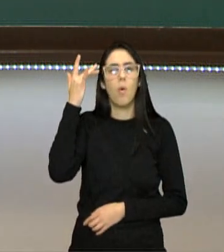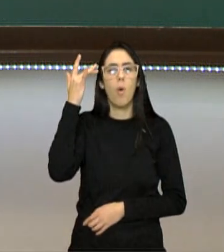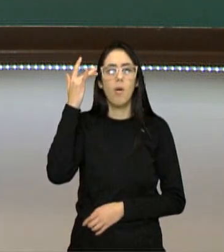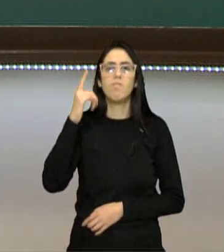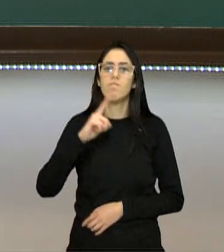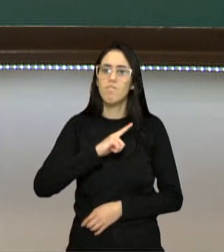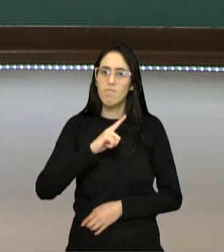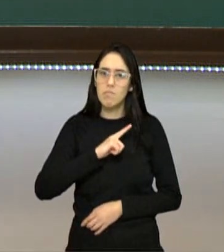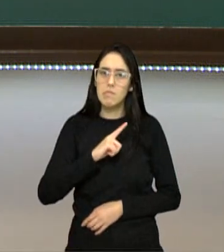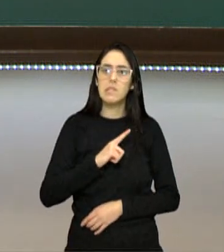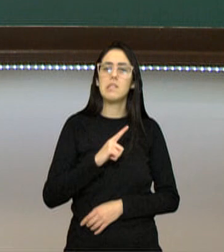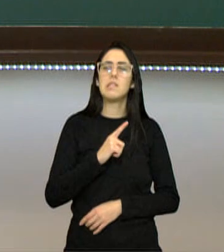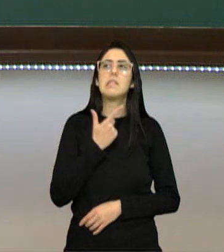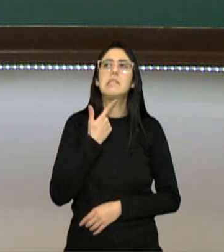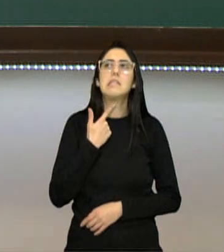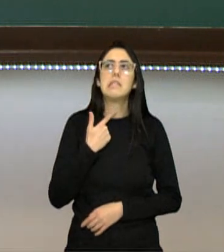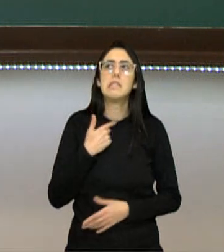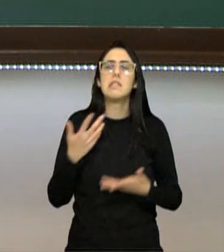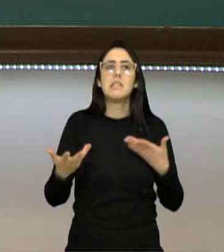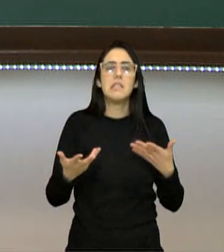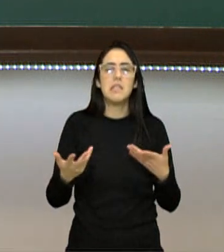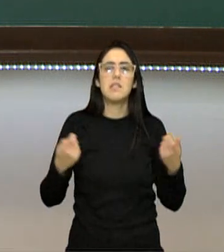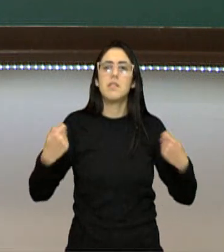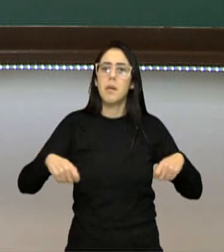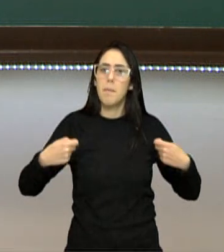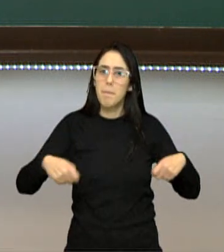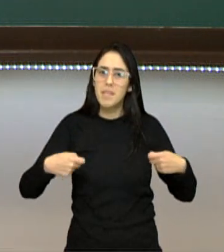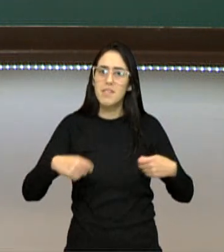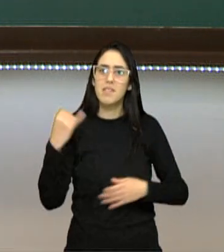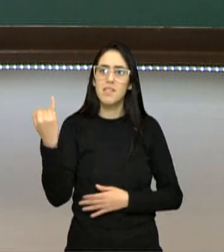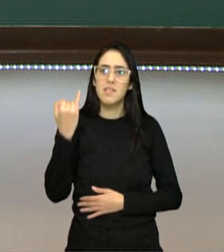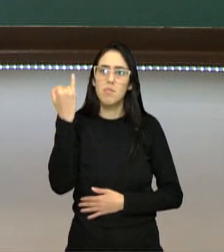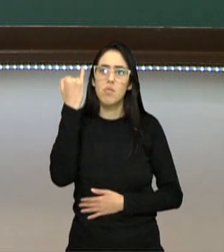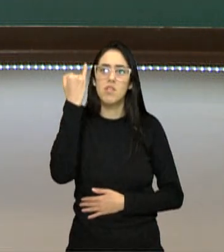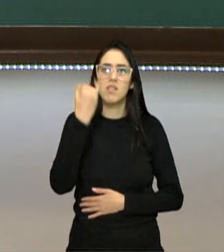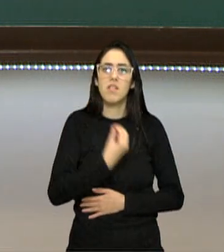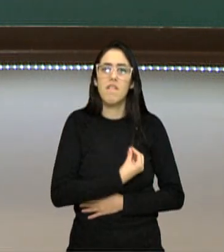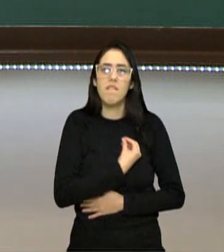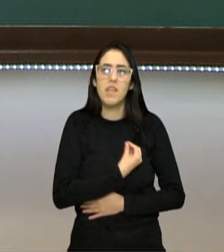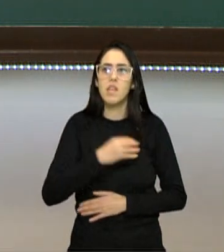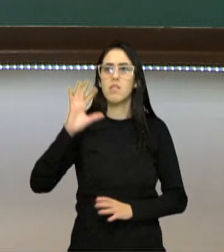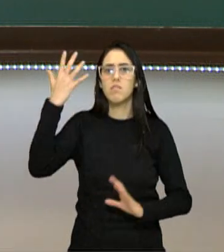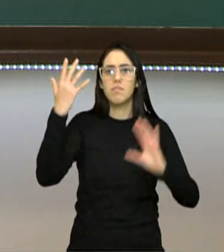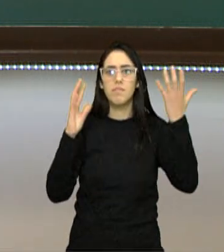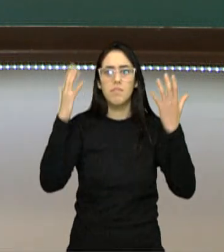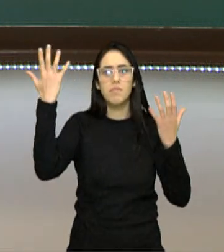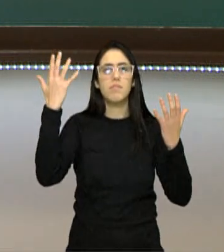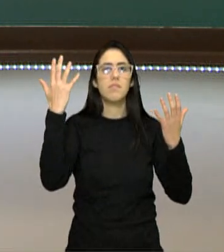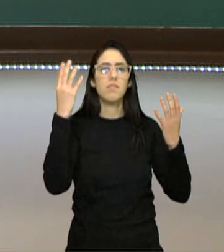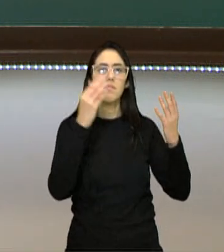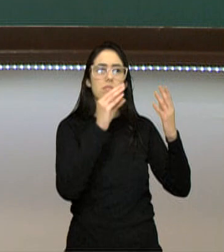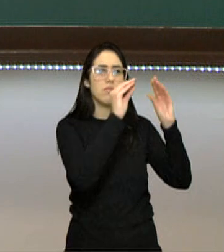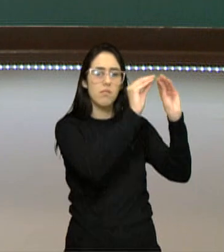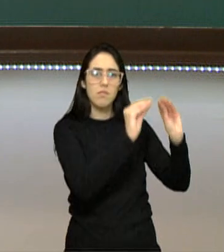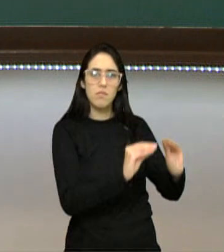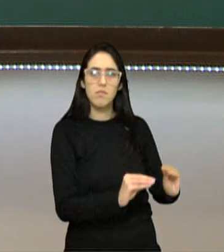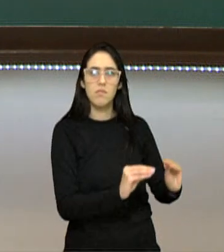essa necessidade de registrar os seus feitos diários, os seus